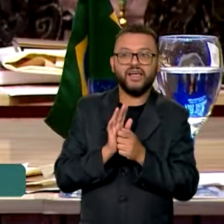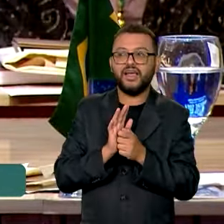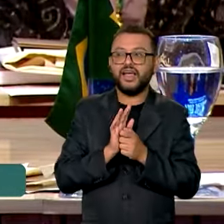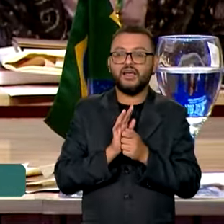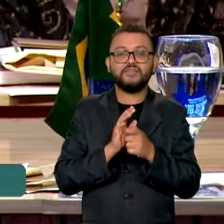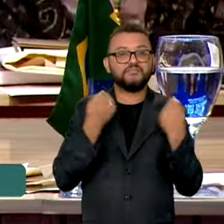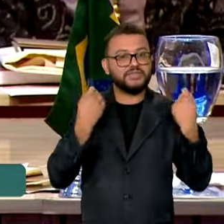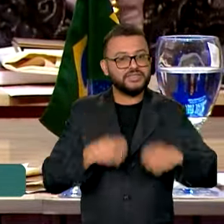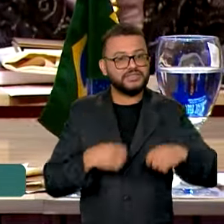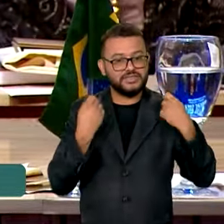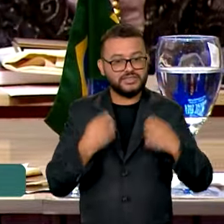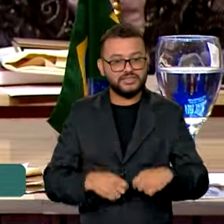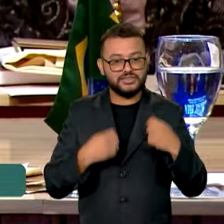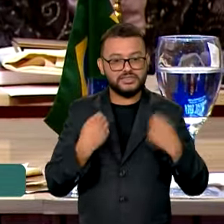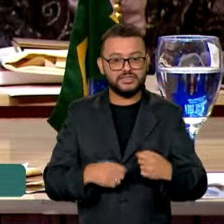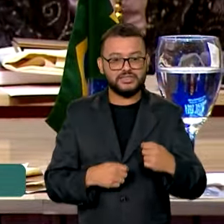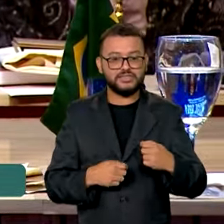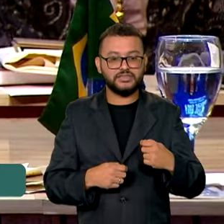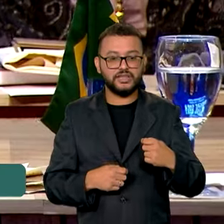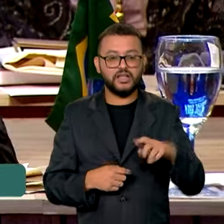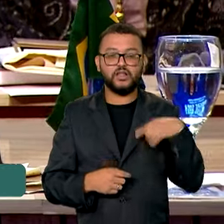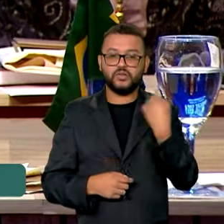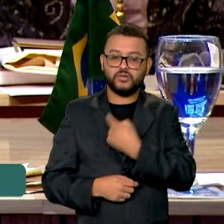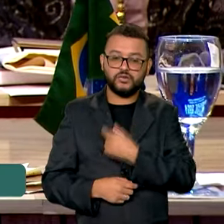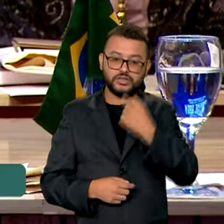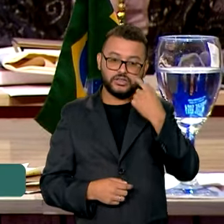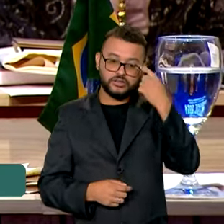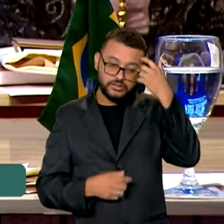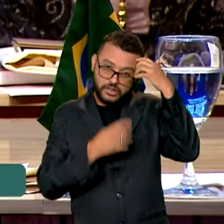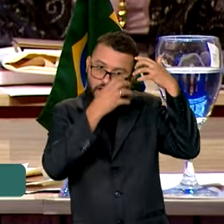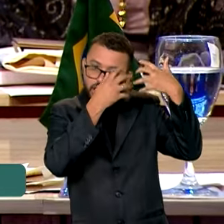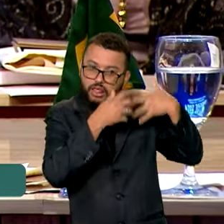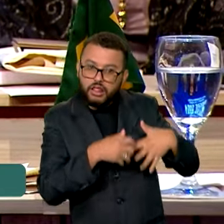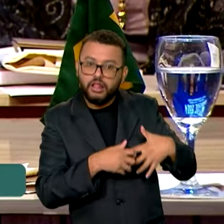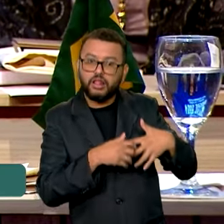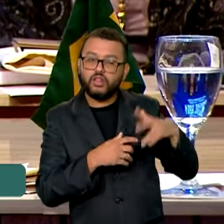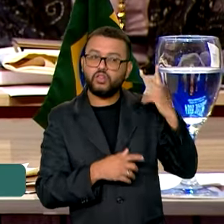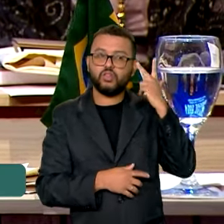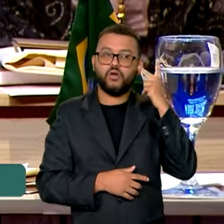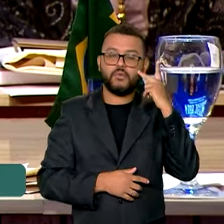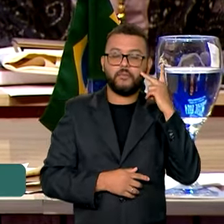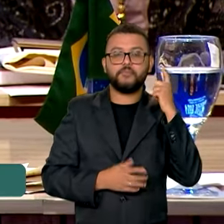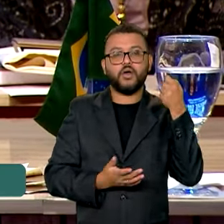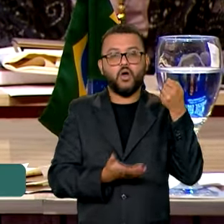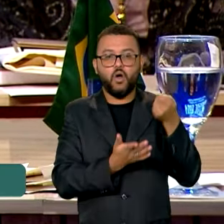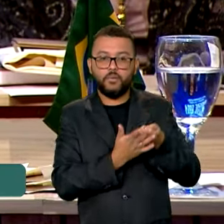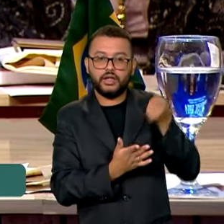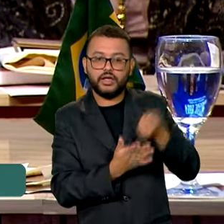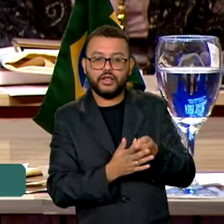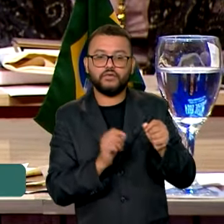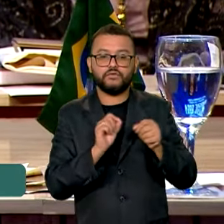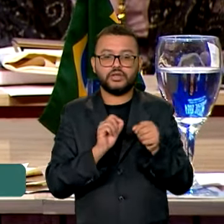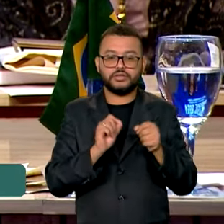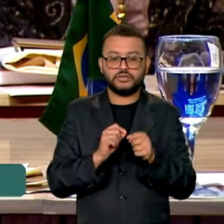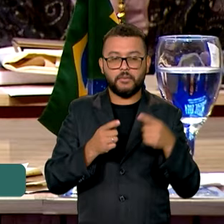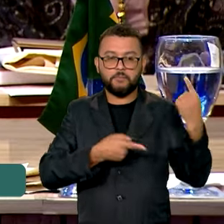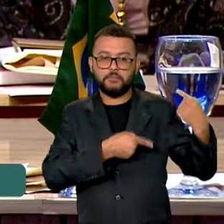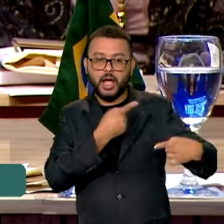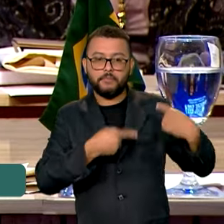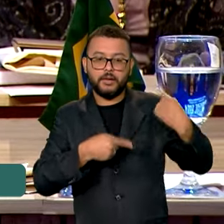conseguir consumir a inteligência natural que todos nós temos, a gente ainda seja obrigado a fazer uma